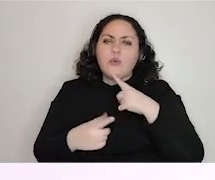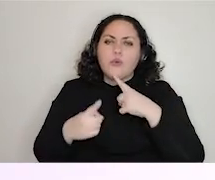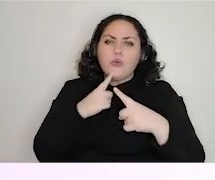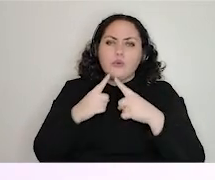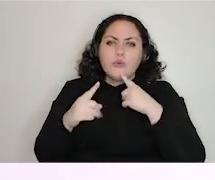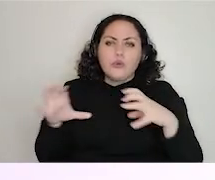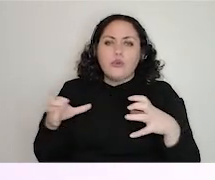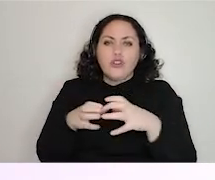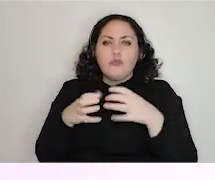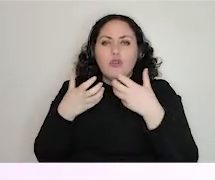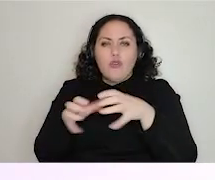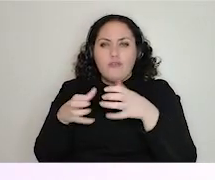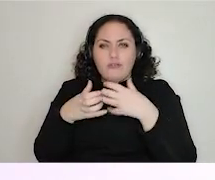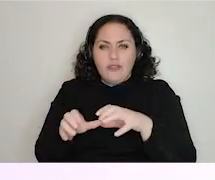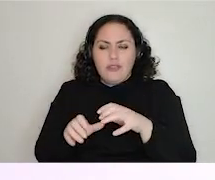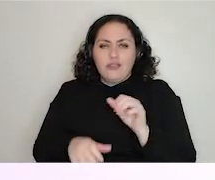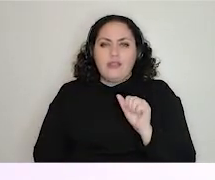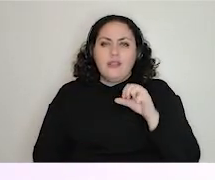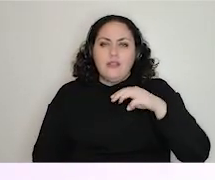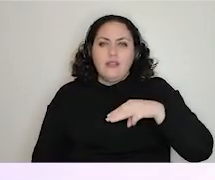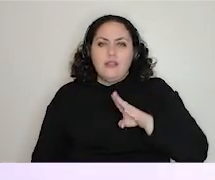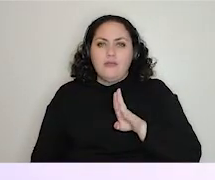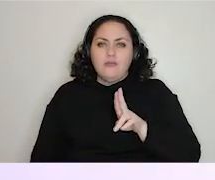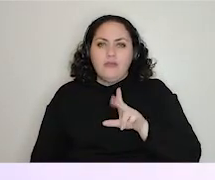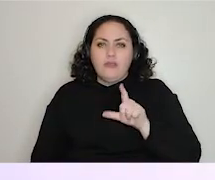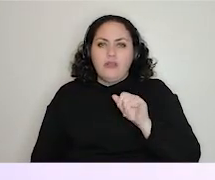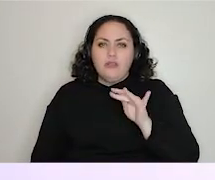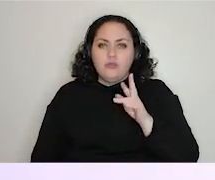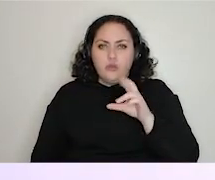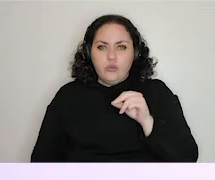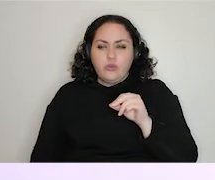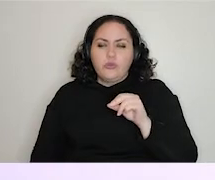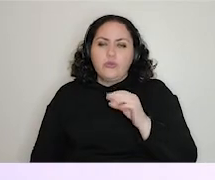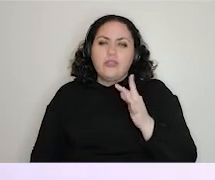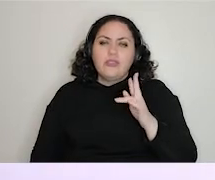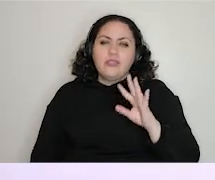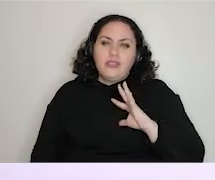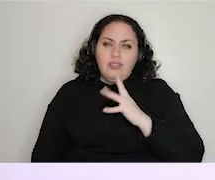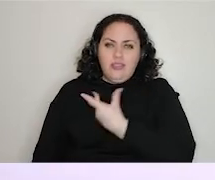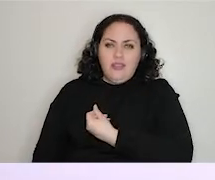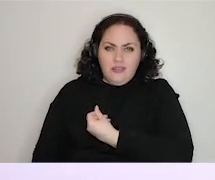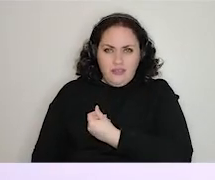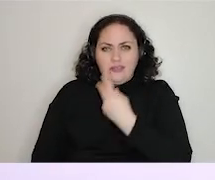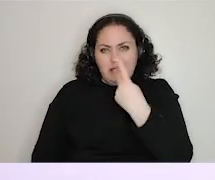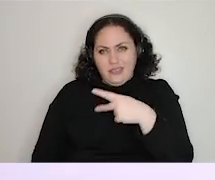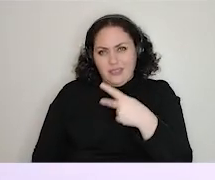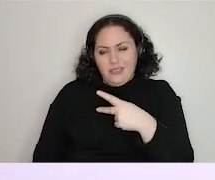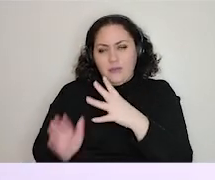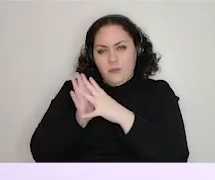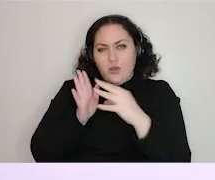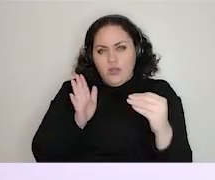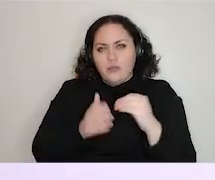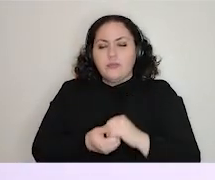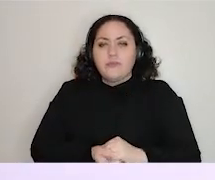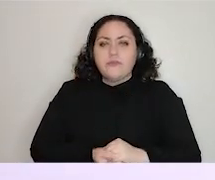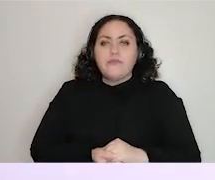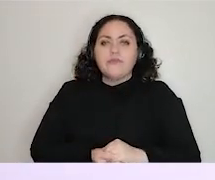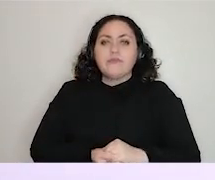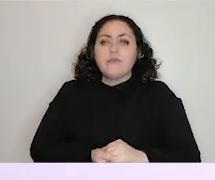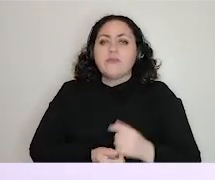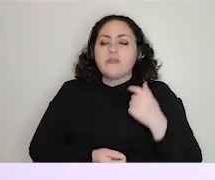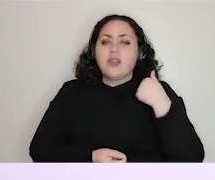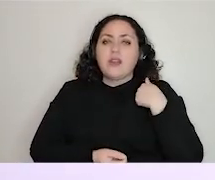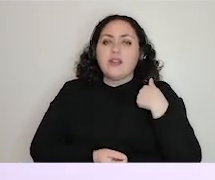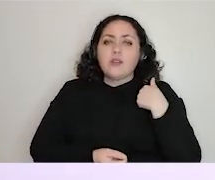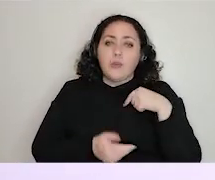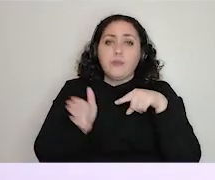eu coordenei os grupos de convivência do ambulatório trans aqui da Unidade de Saúde Modelo, e eu perguntava para as pessoas, o